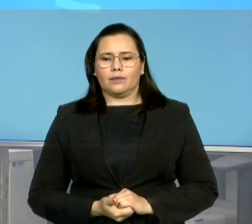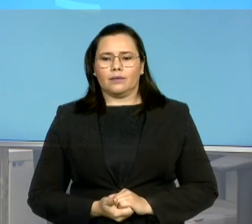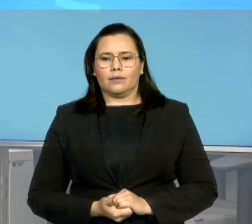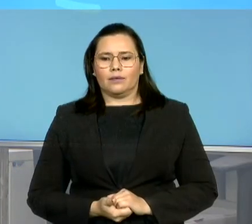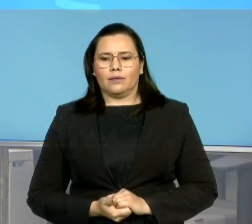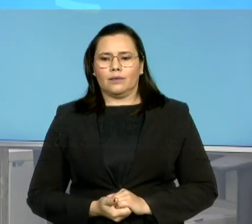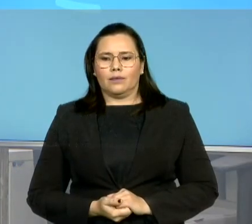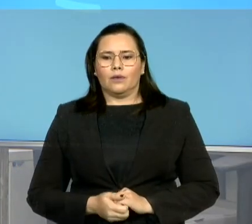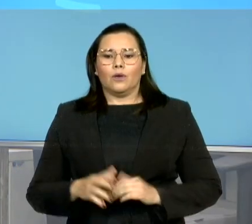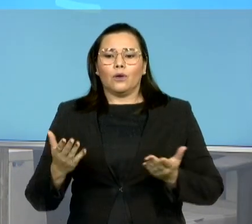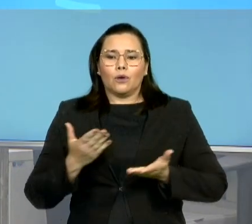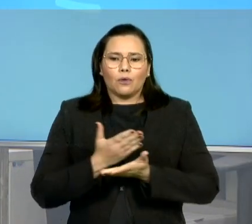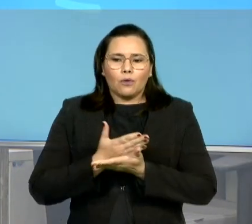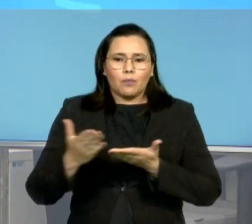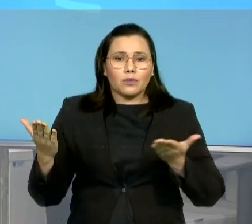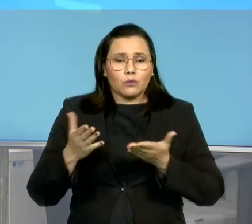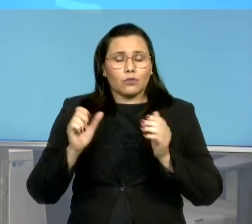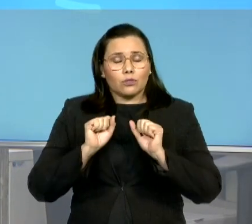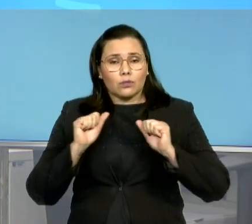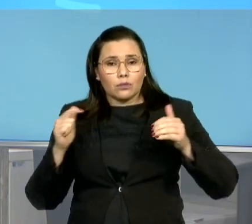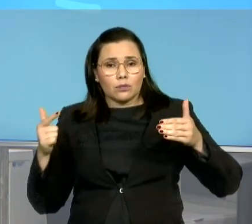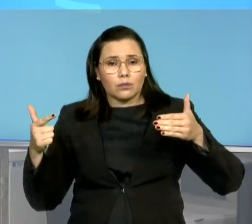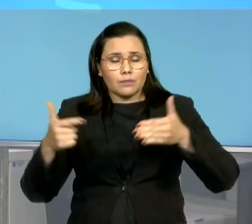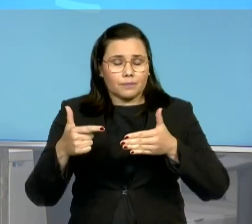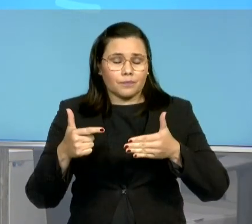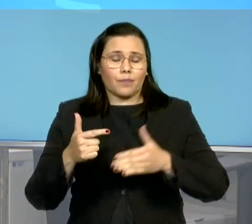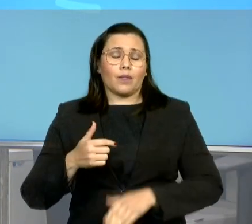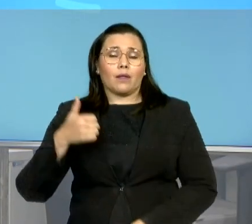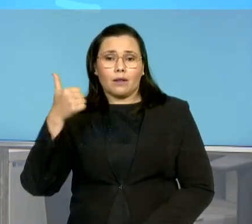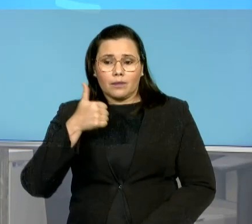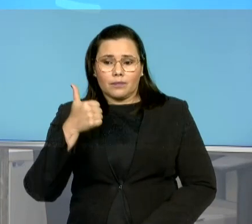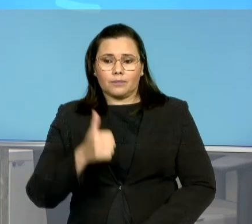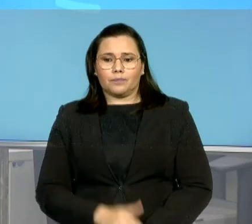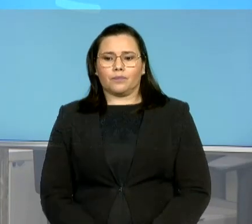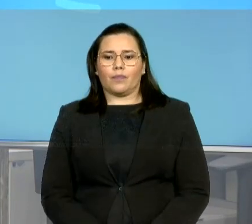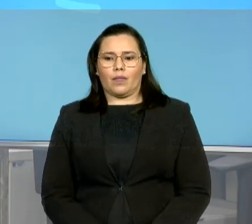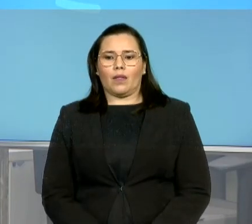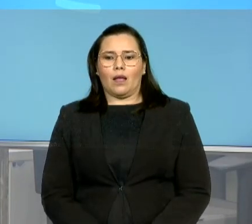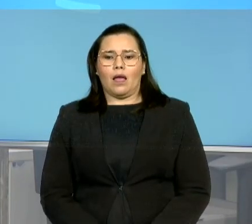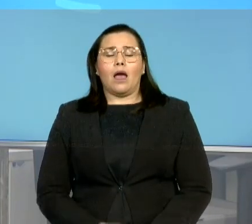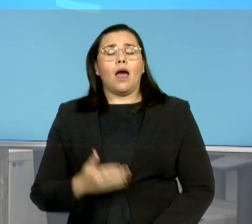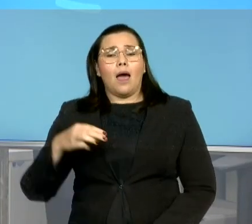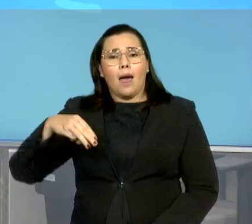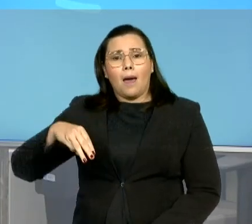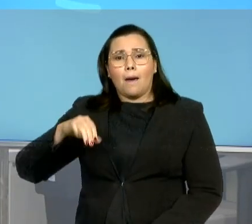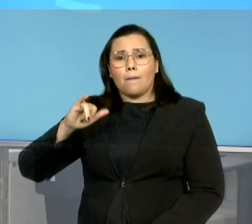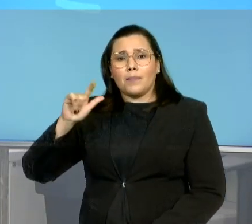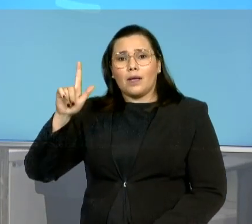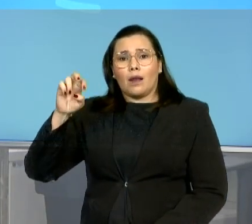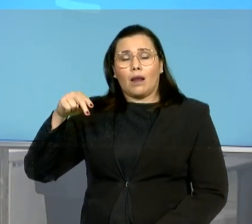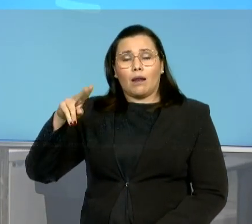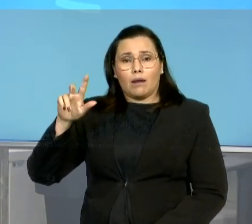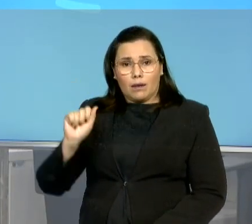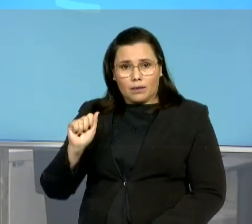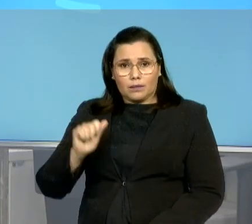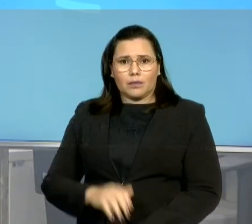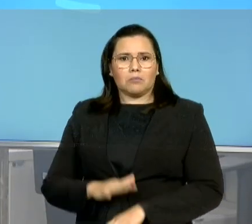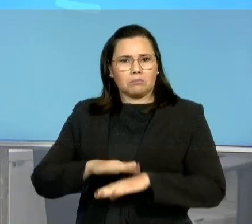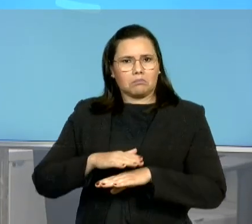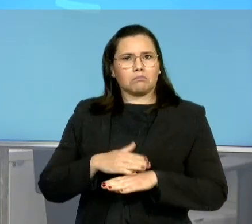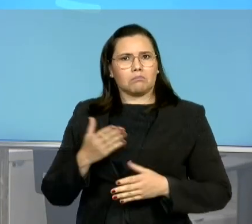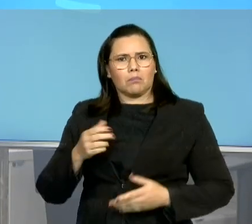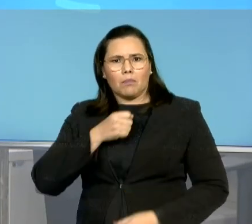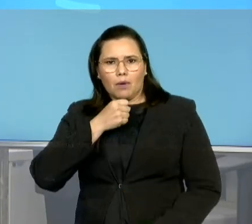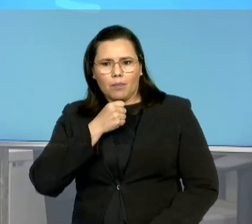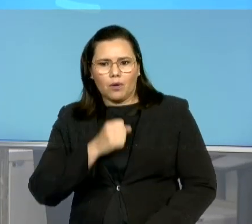A gente já começa o Assembleia em Foco, primeira edição de hoje, indo falar ao vivo com a repórter Milena Dutra, que acompanhou os trabalhos da